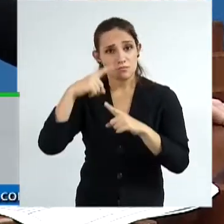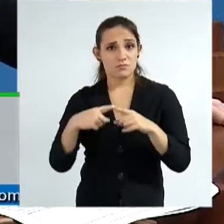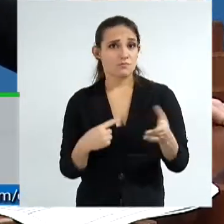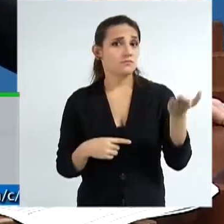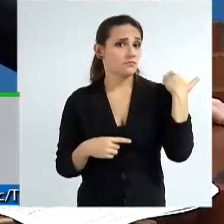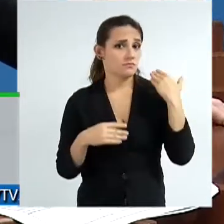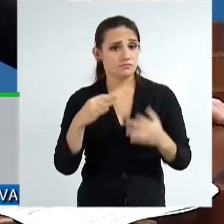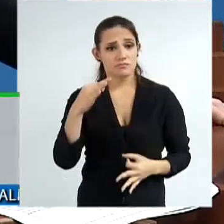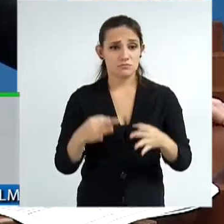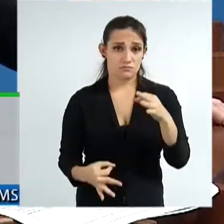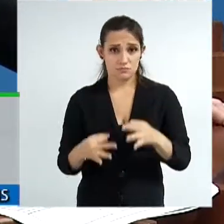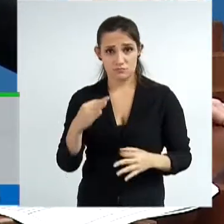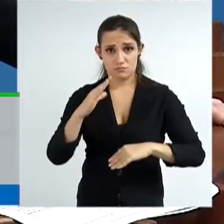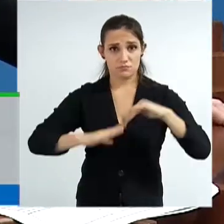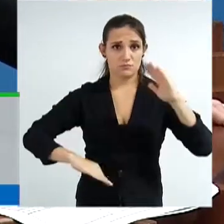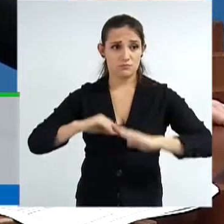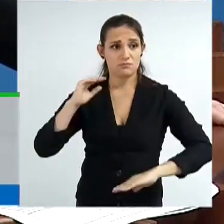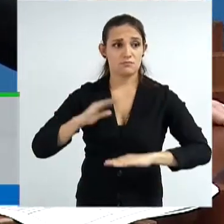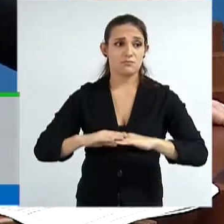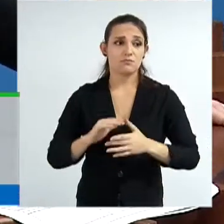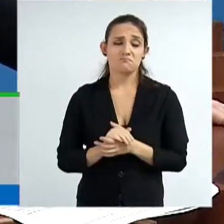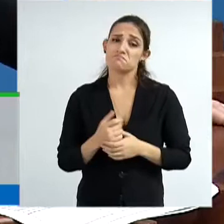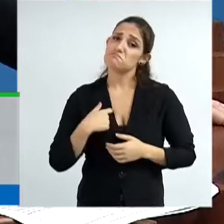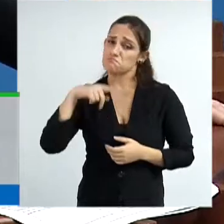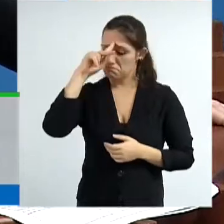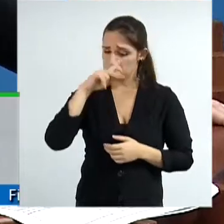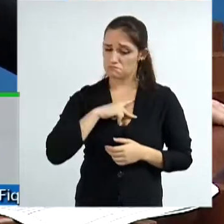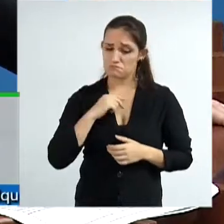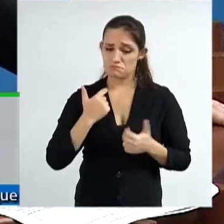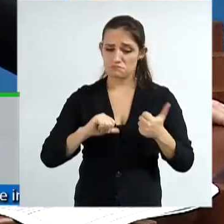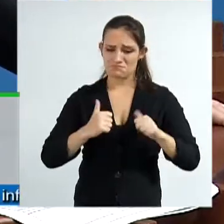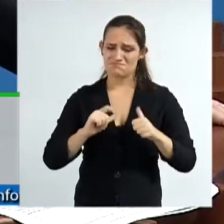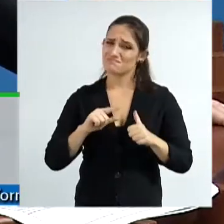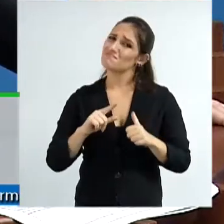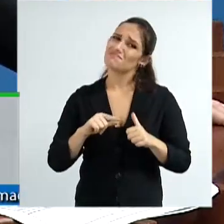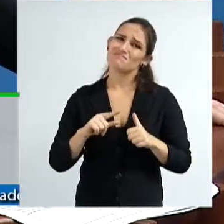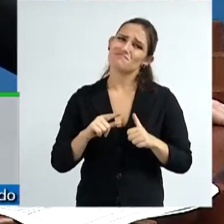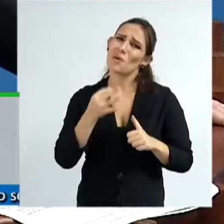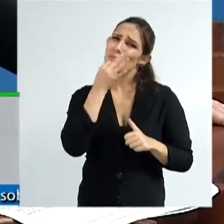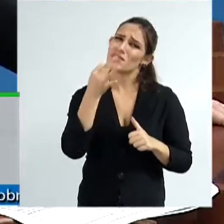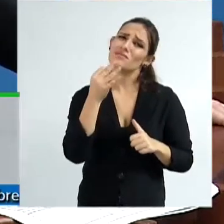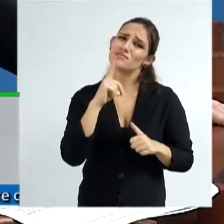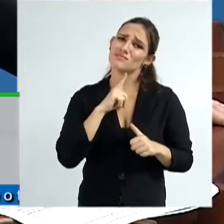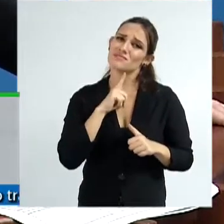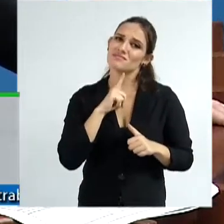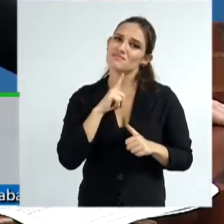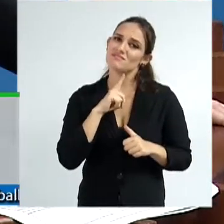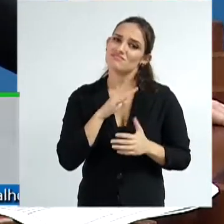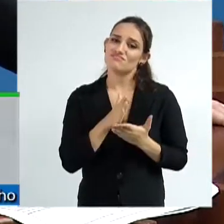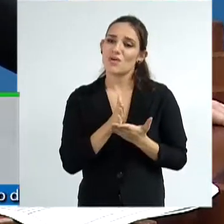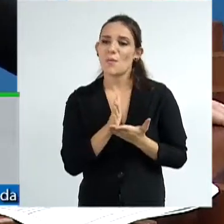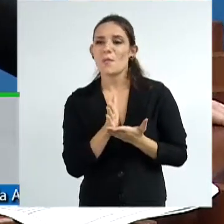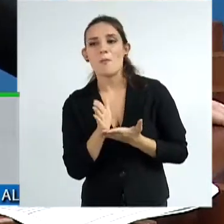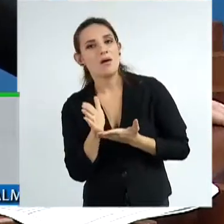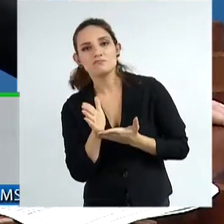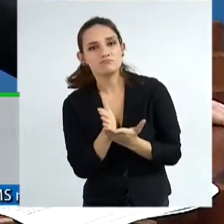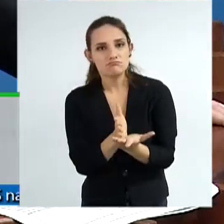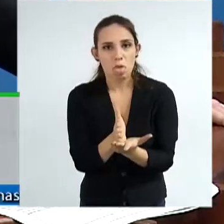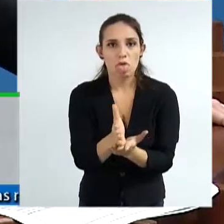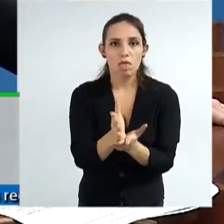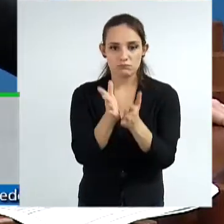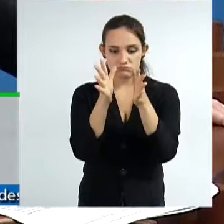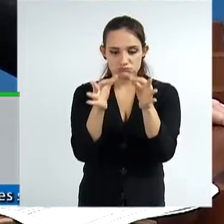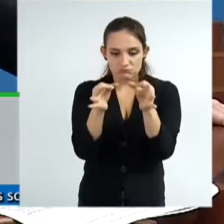juiz, segundo a nossa avaliação, foi parcial. Foi parcial, tanto é